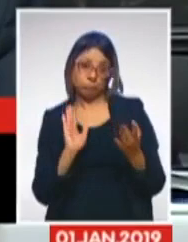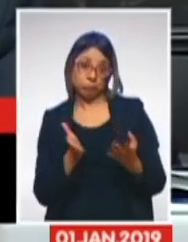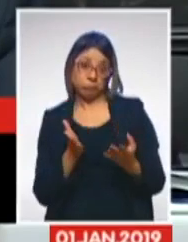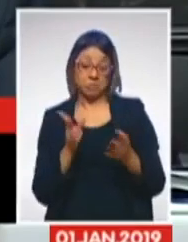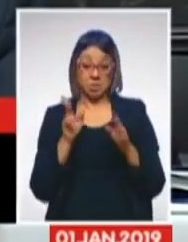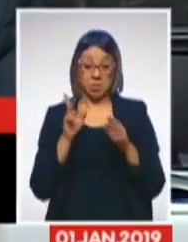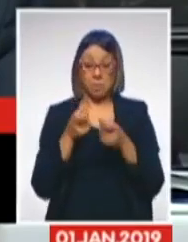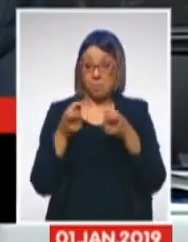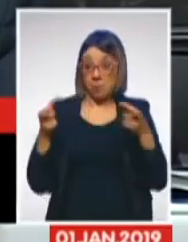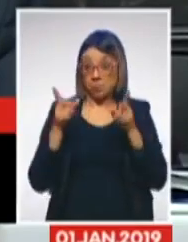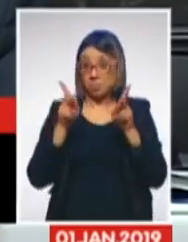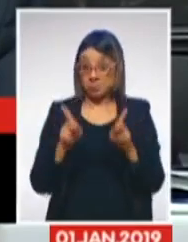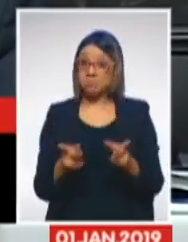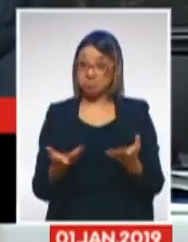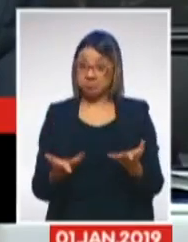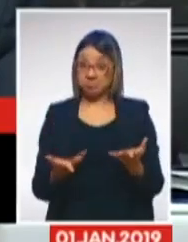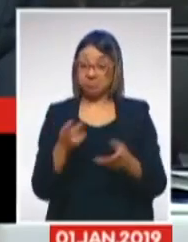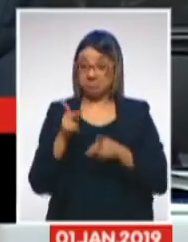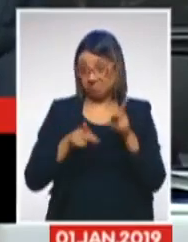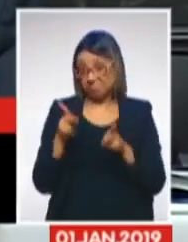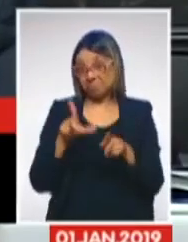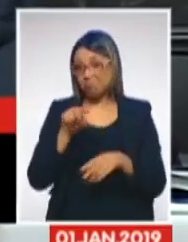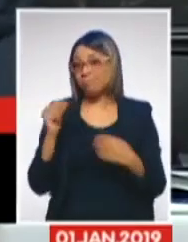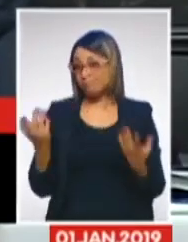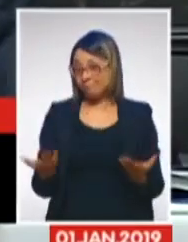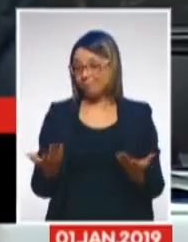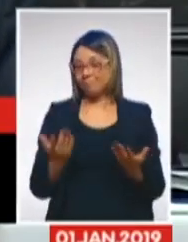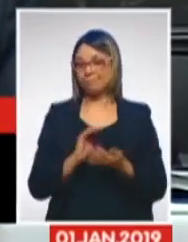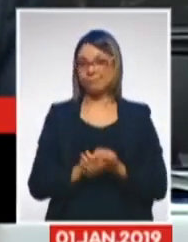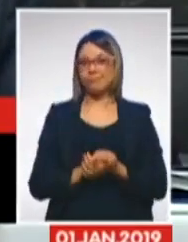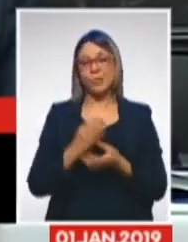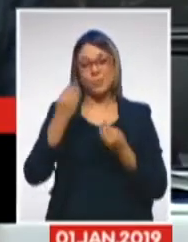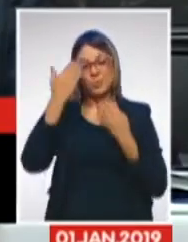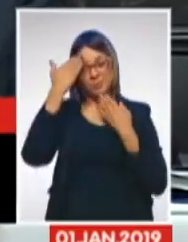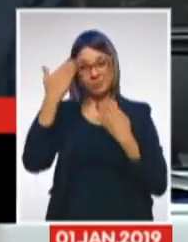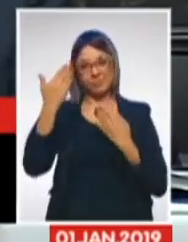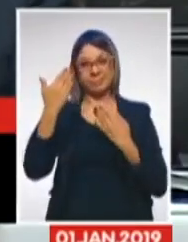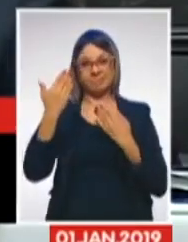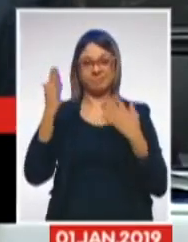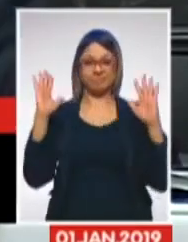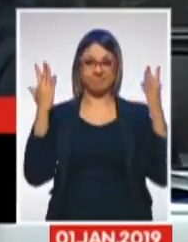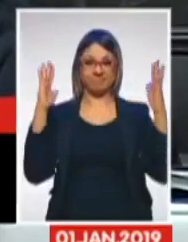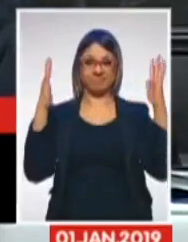maioria dos membros e a população de Minas Gerais. Muito obrigado.